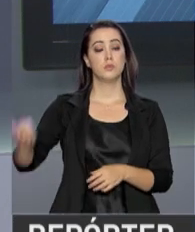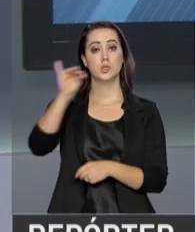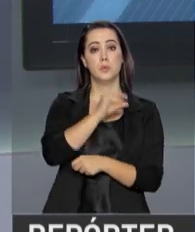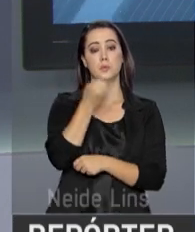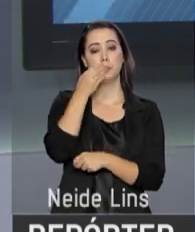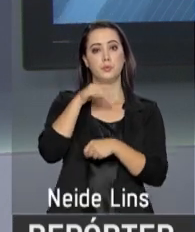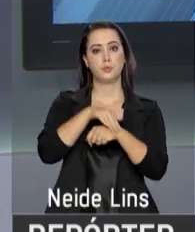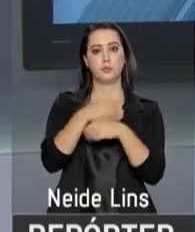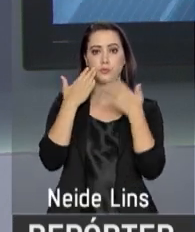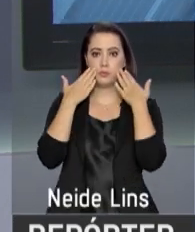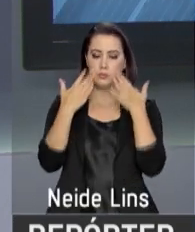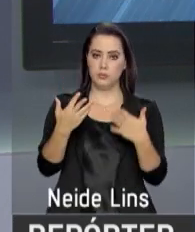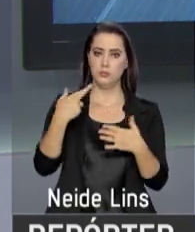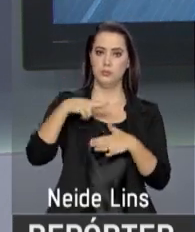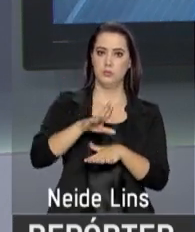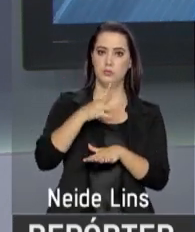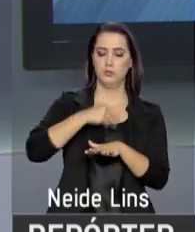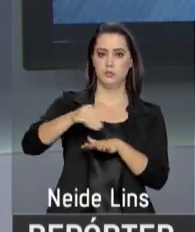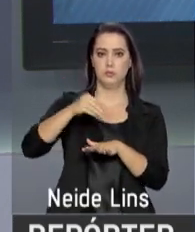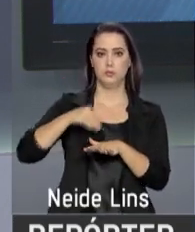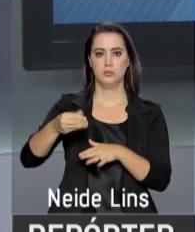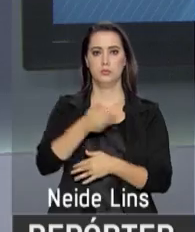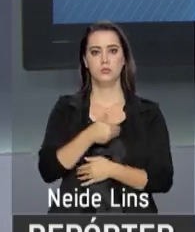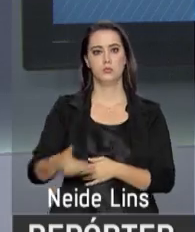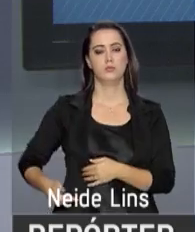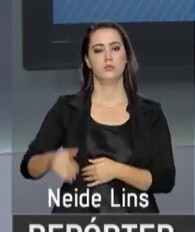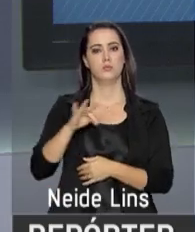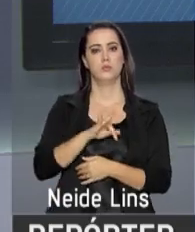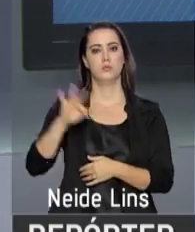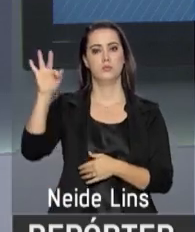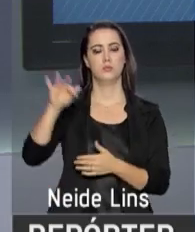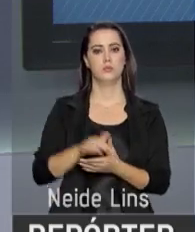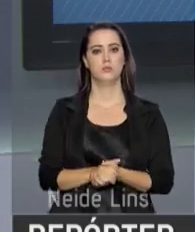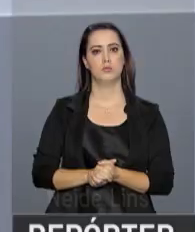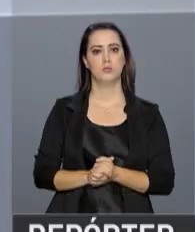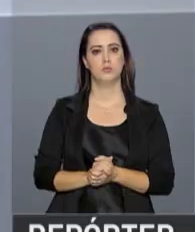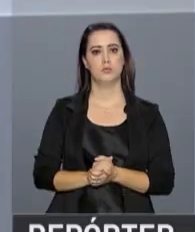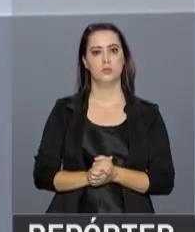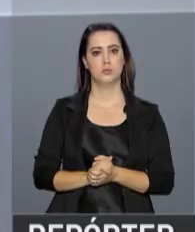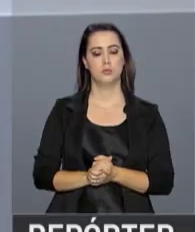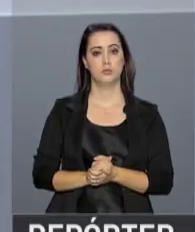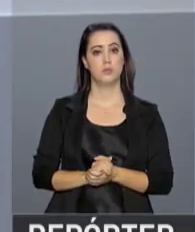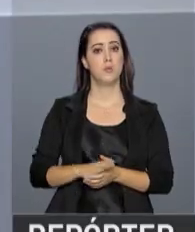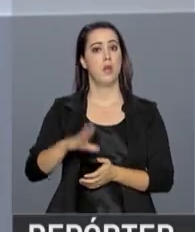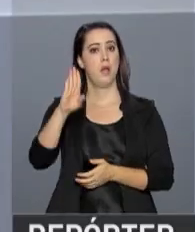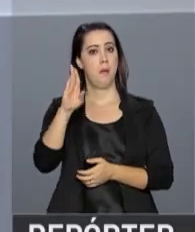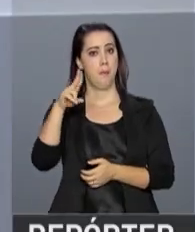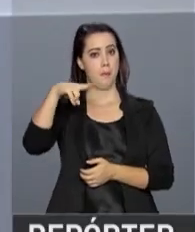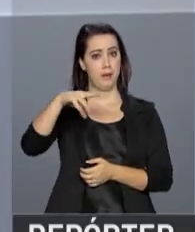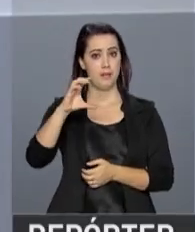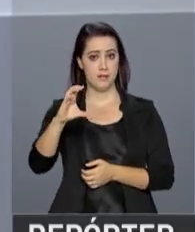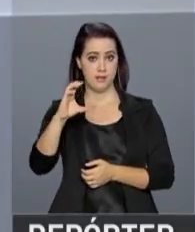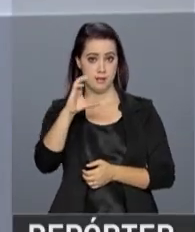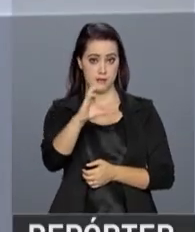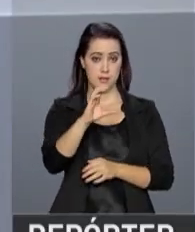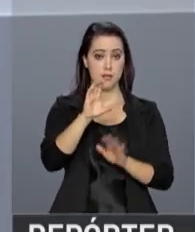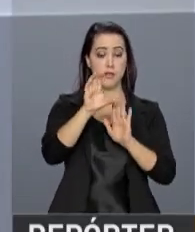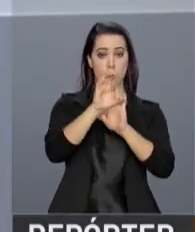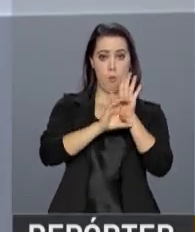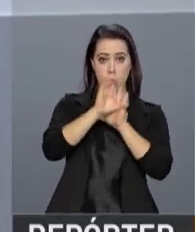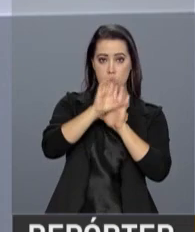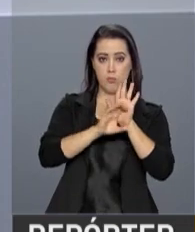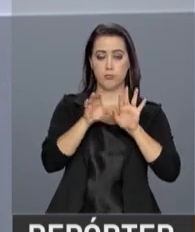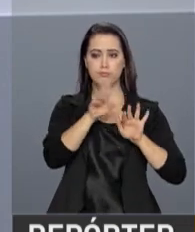Olá, boa noite. Estamos de volta com o repórter NBR com as notícias do governo federal. A Base Nacional Comum Curricular já